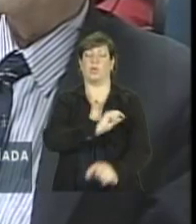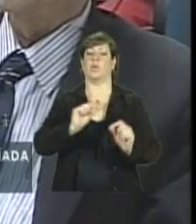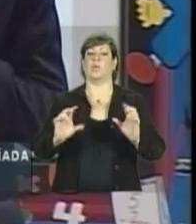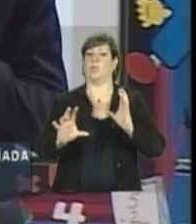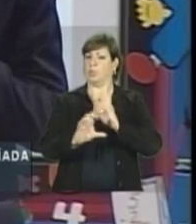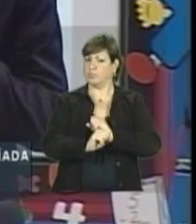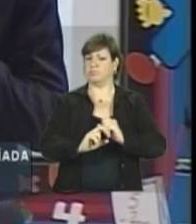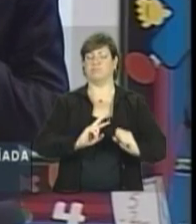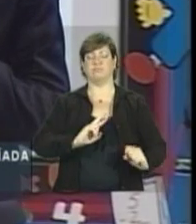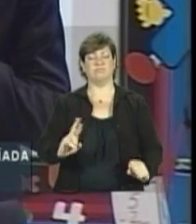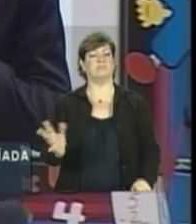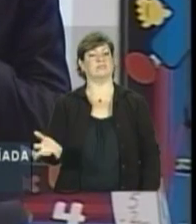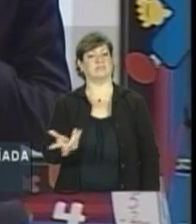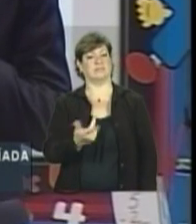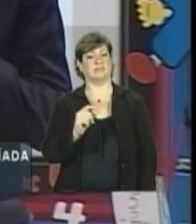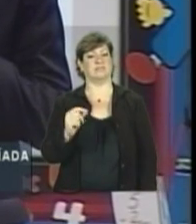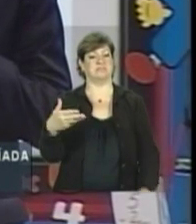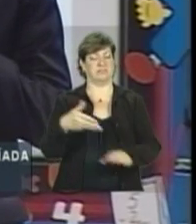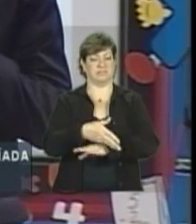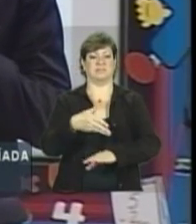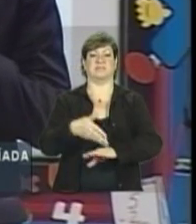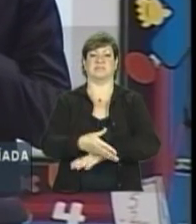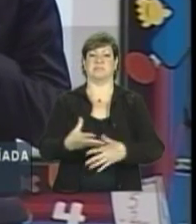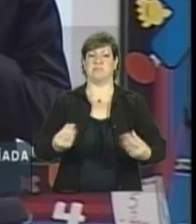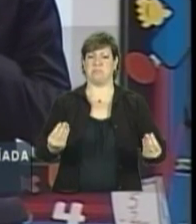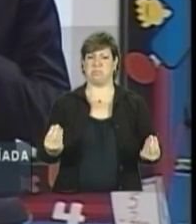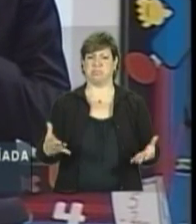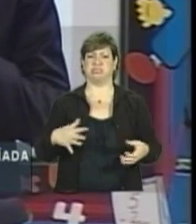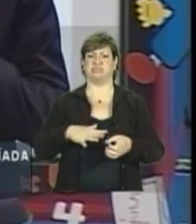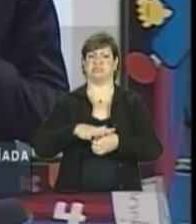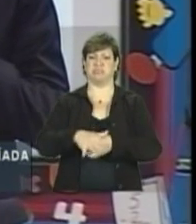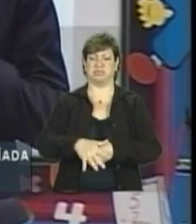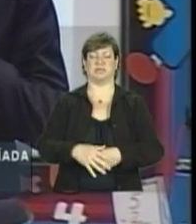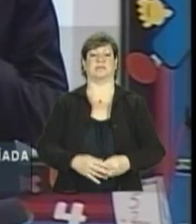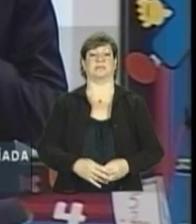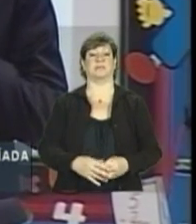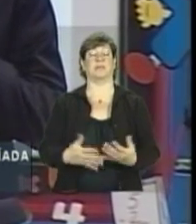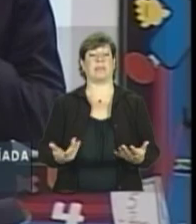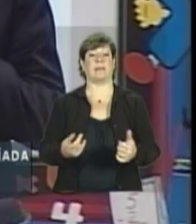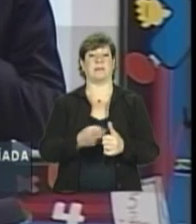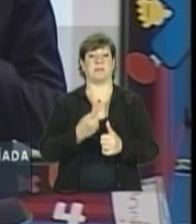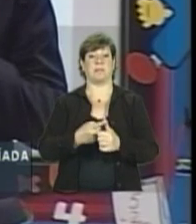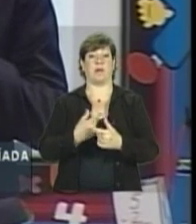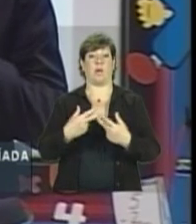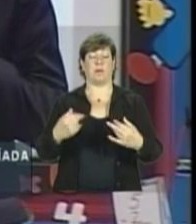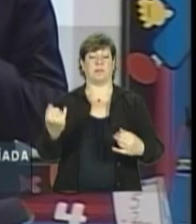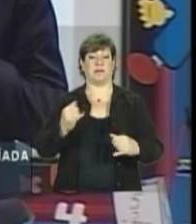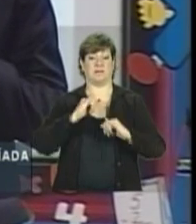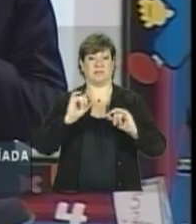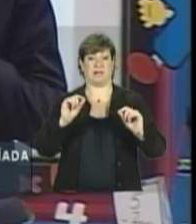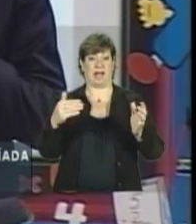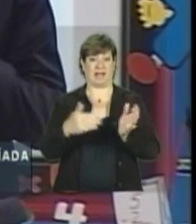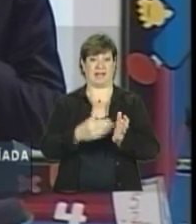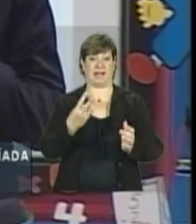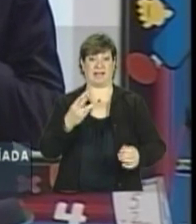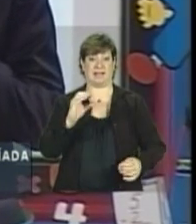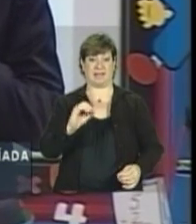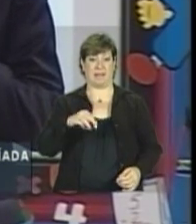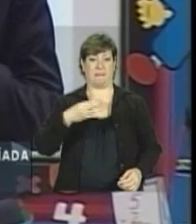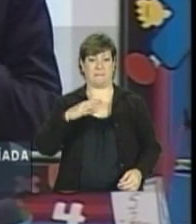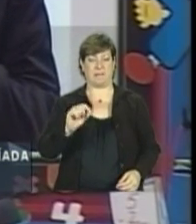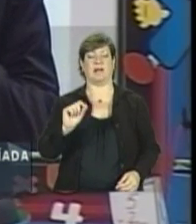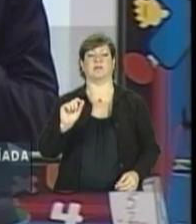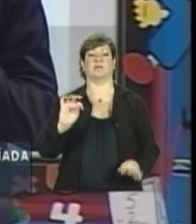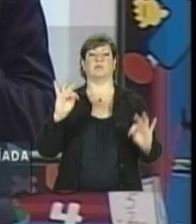resultado fantástico em termos de participação. Então, primeira coisa que precisa ser dita nesse momento, até 30 de março é a inscrição